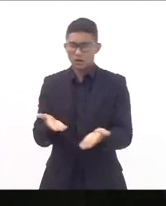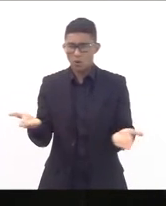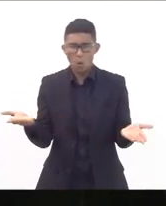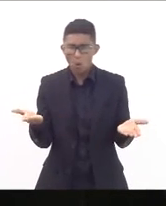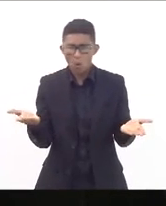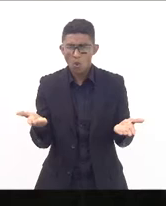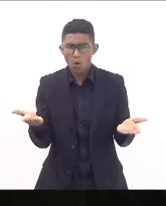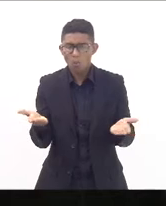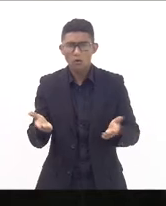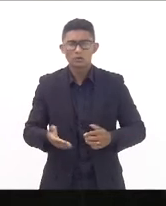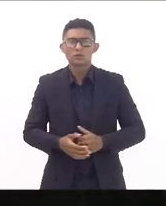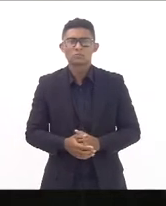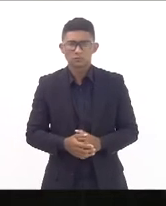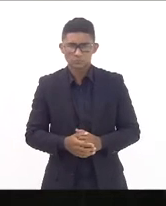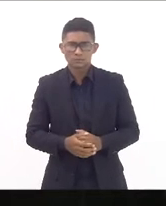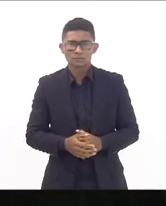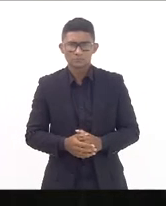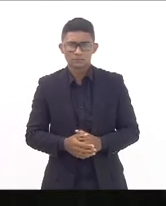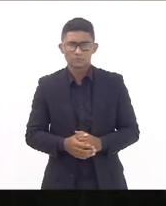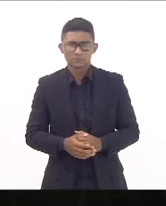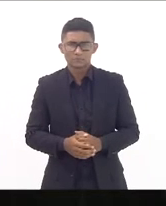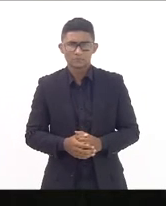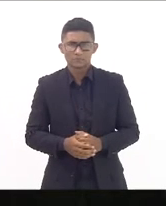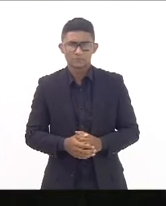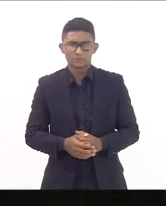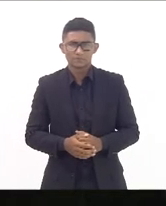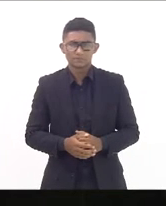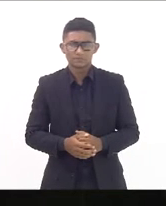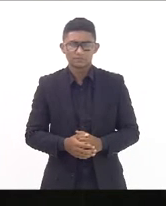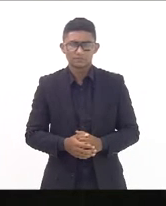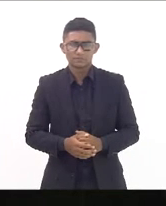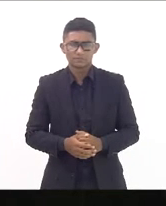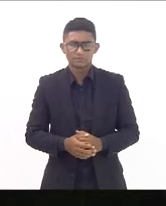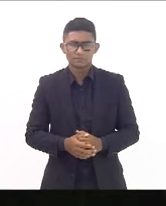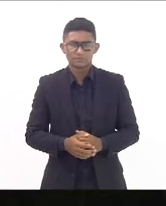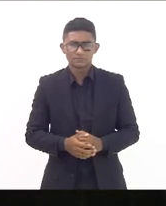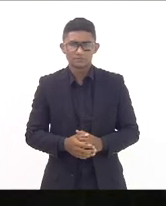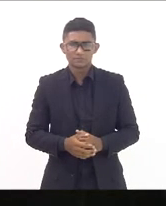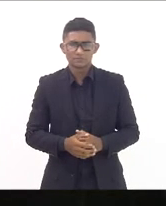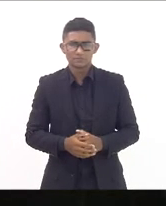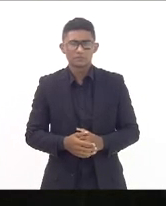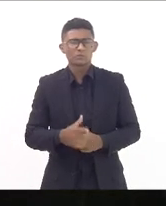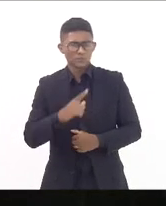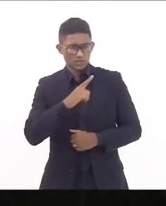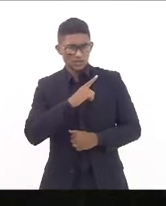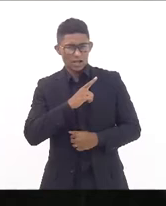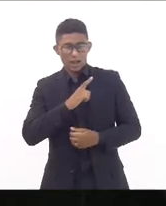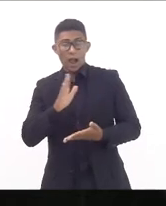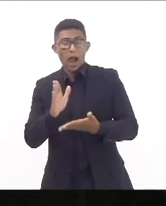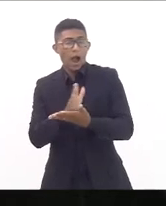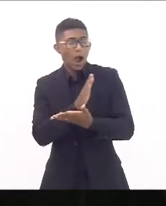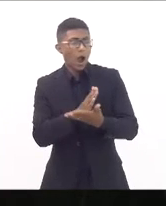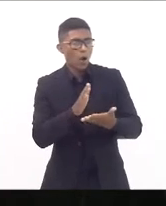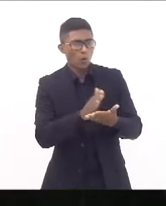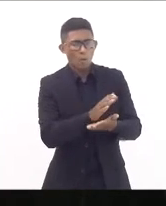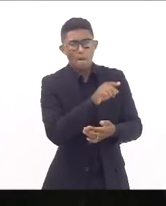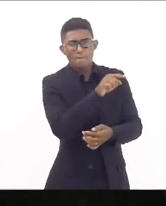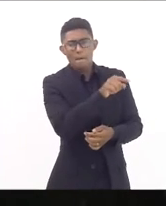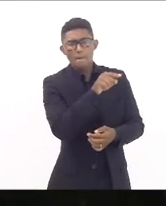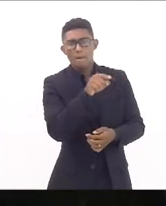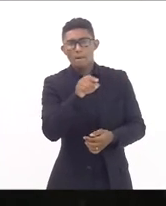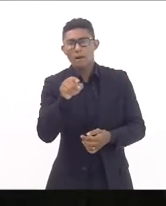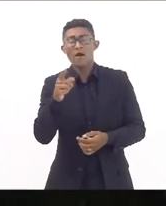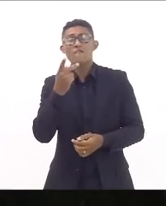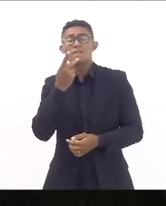atuais há uma série de pseudos intelectuais levados